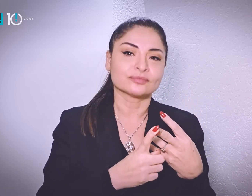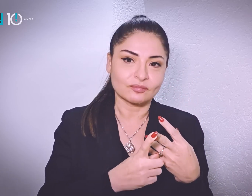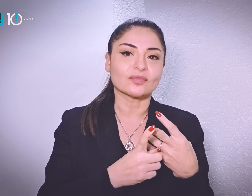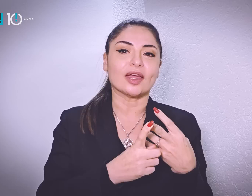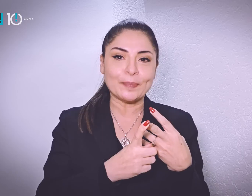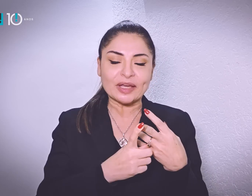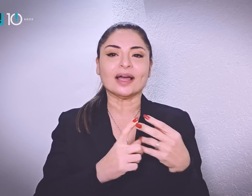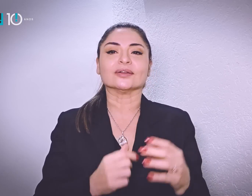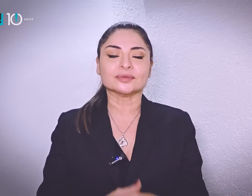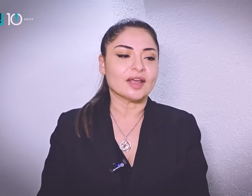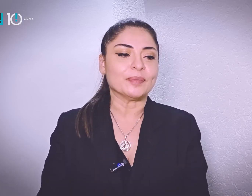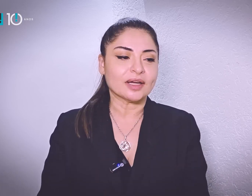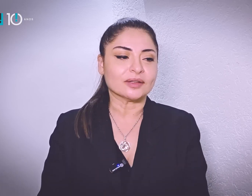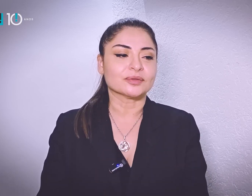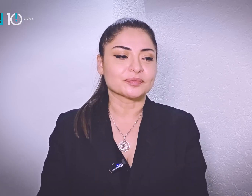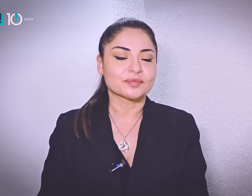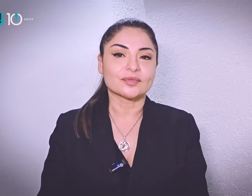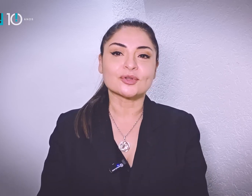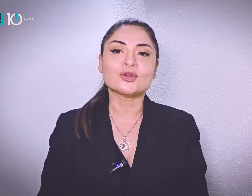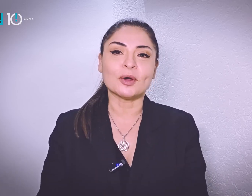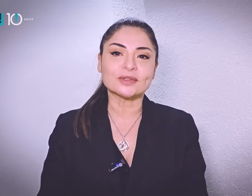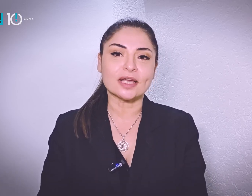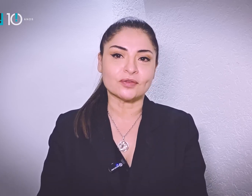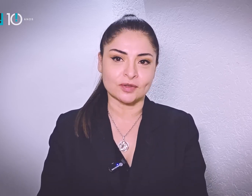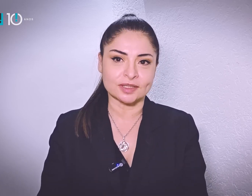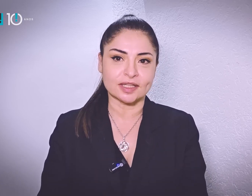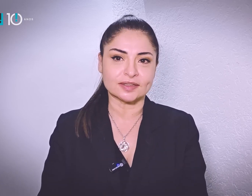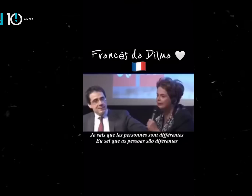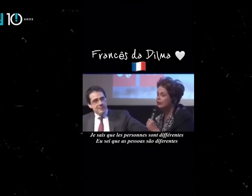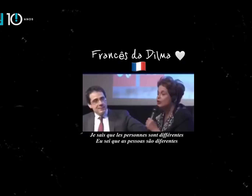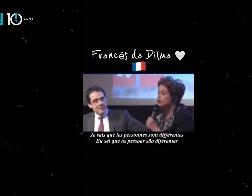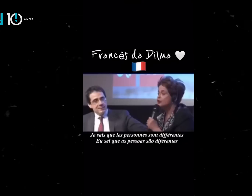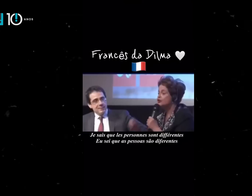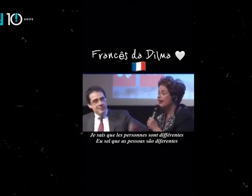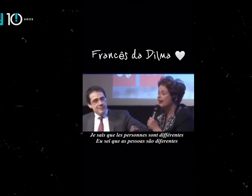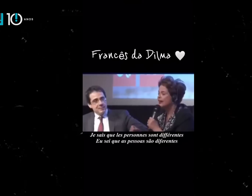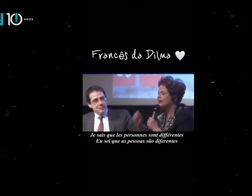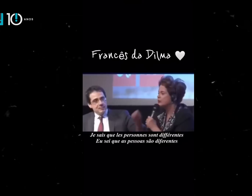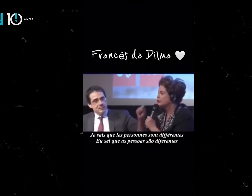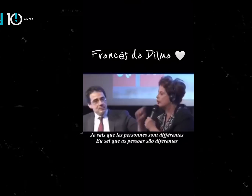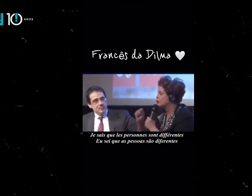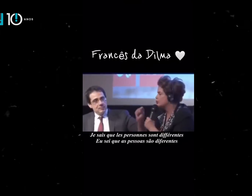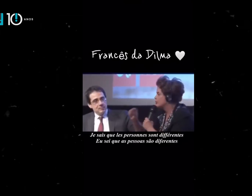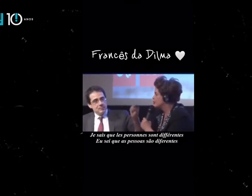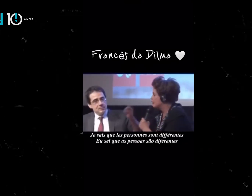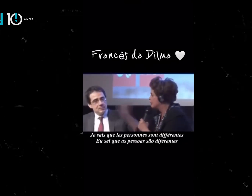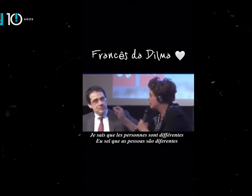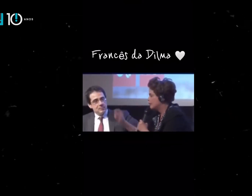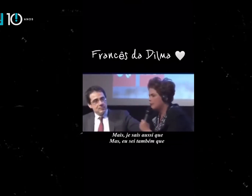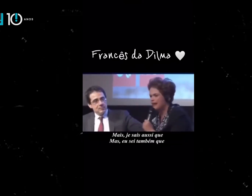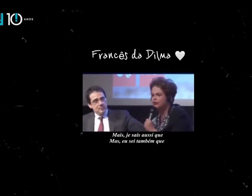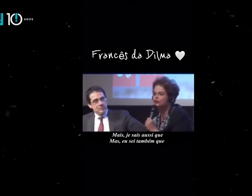É pecado. É pecado. Dilma Rousseff em francês. Je sais que as pessoas são